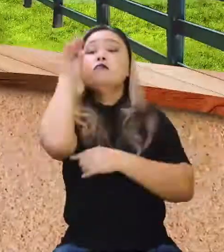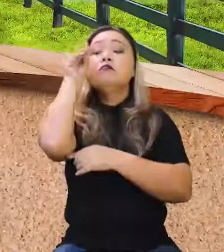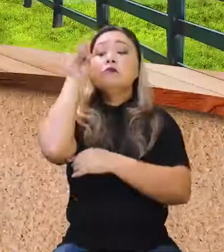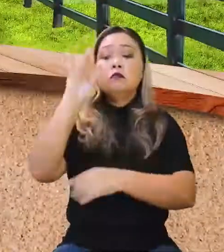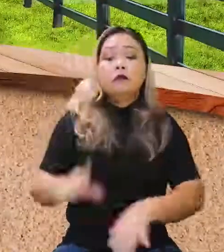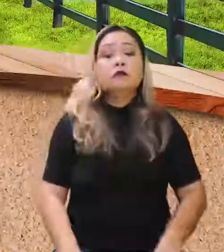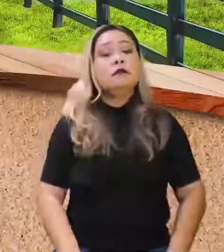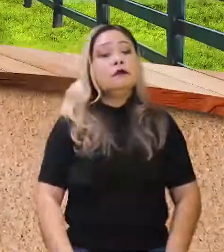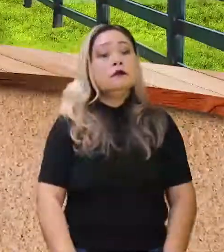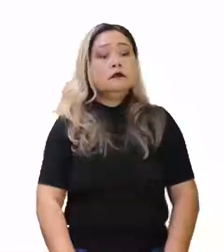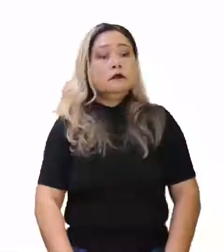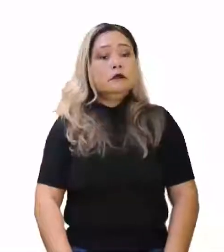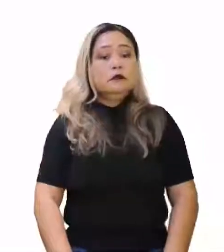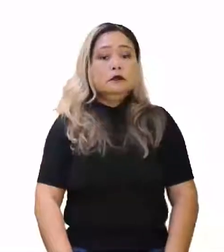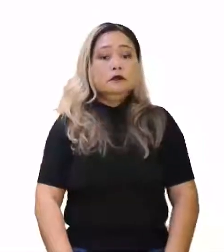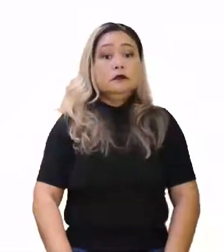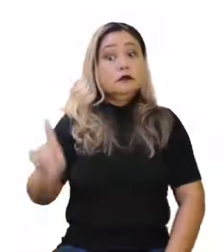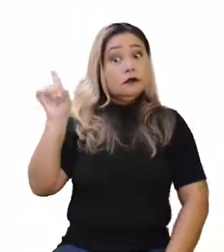novo, lá na tela.